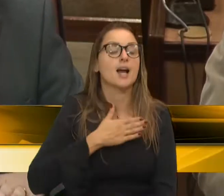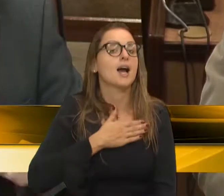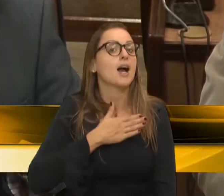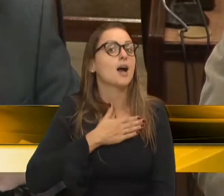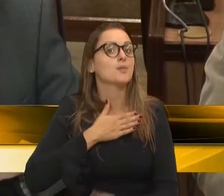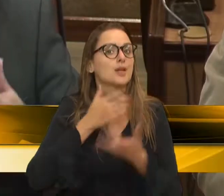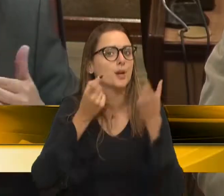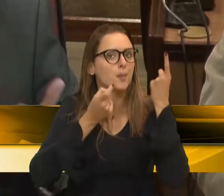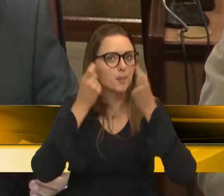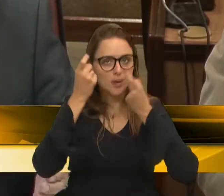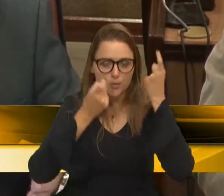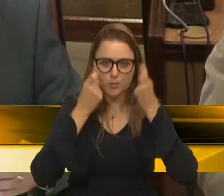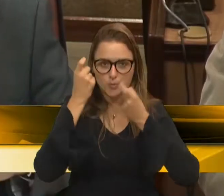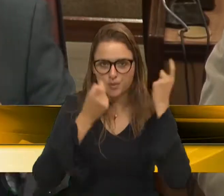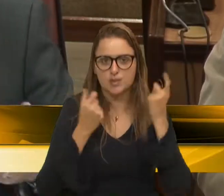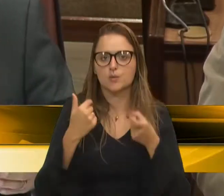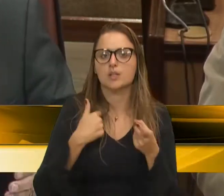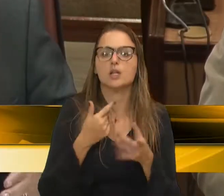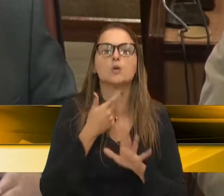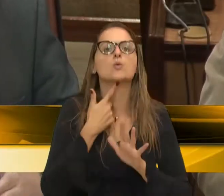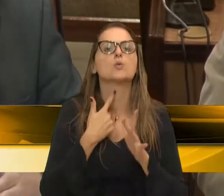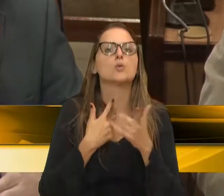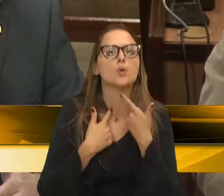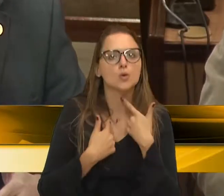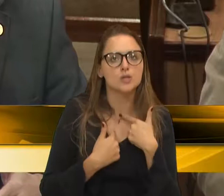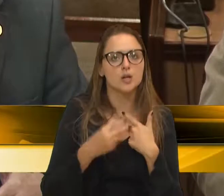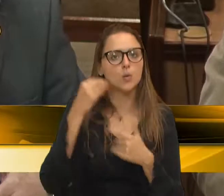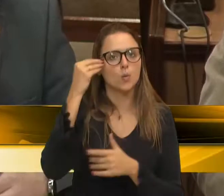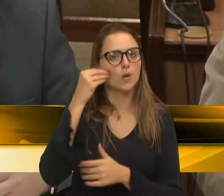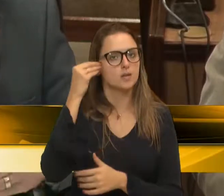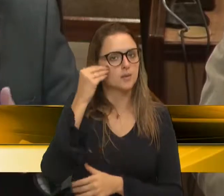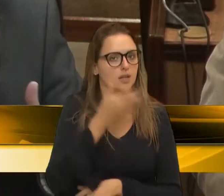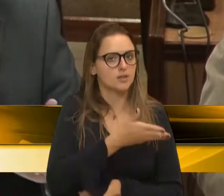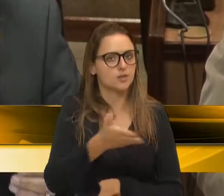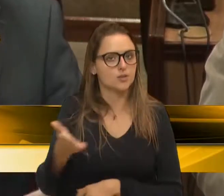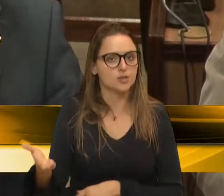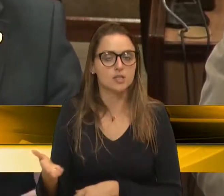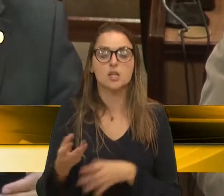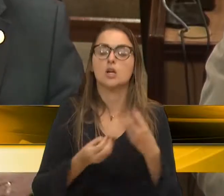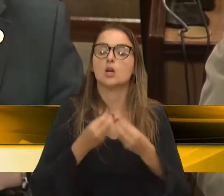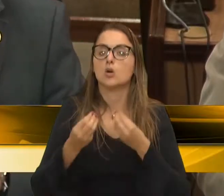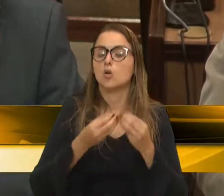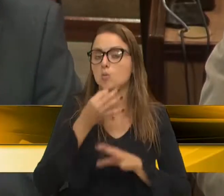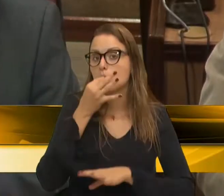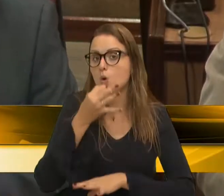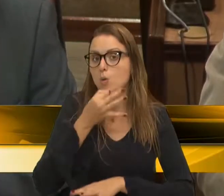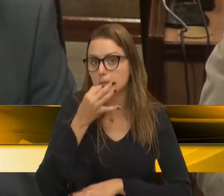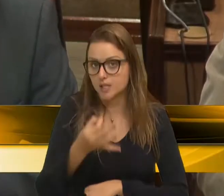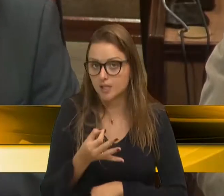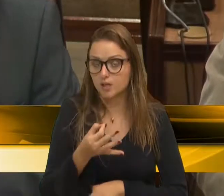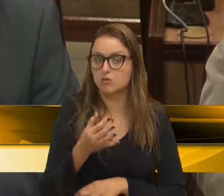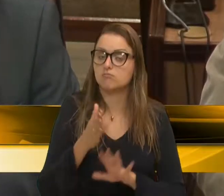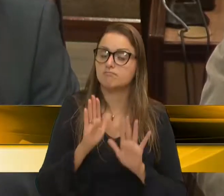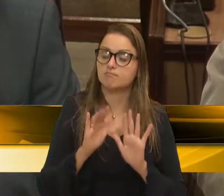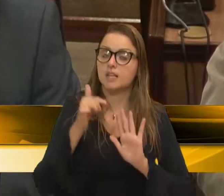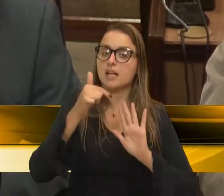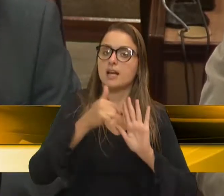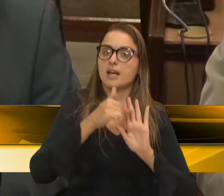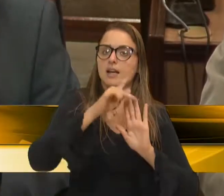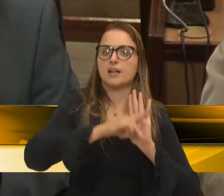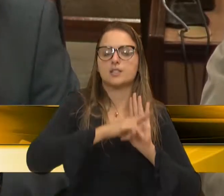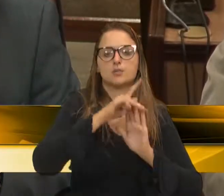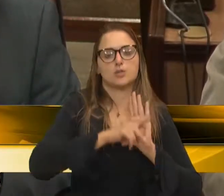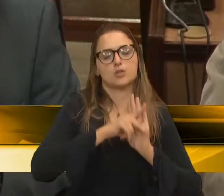preocupação e até gostaria, como experiência das vossas excelências, como sugestão, de que daqui a pouco este